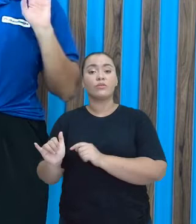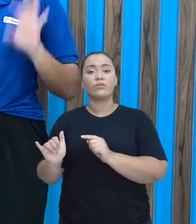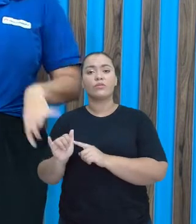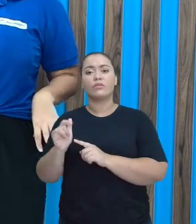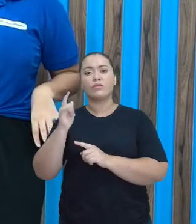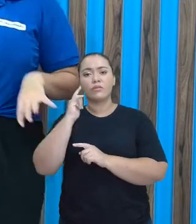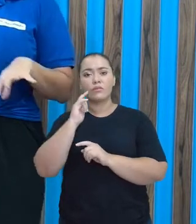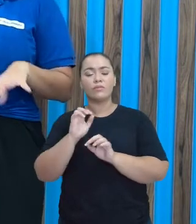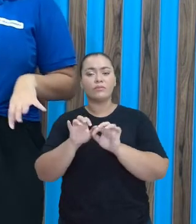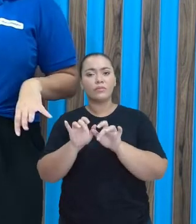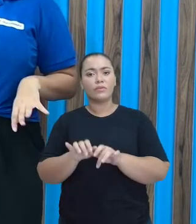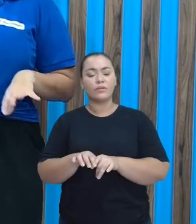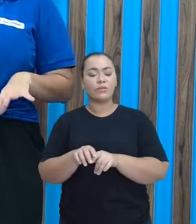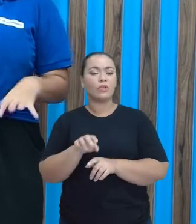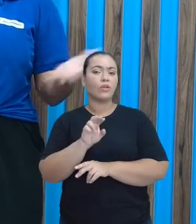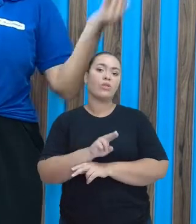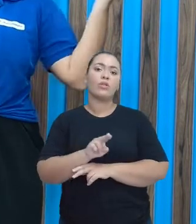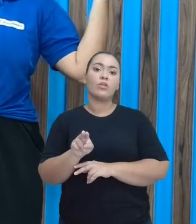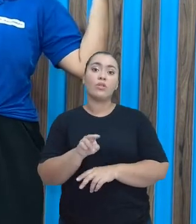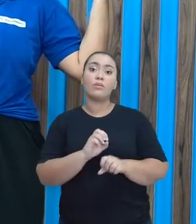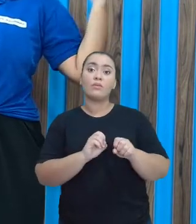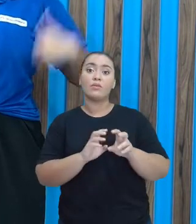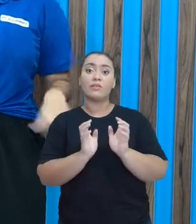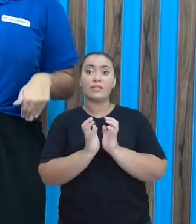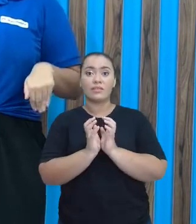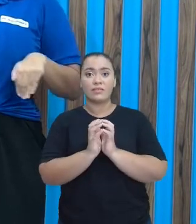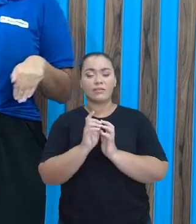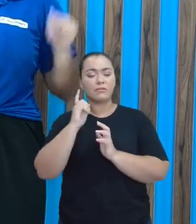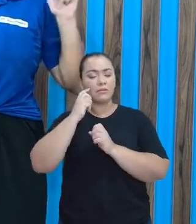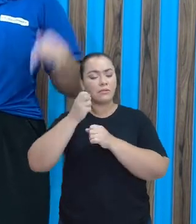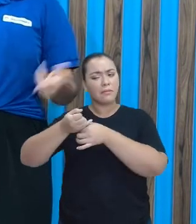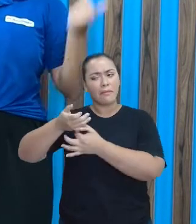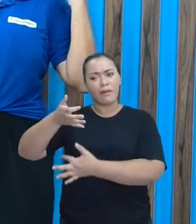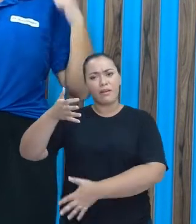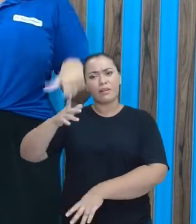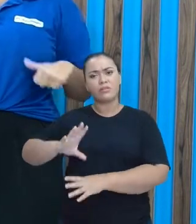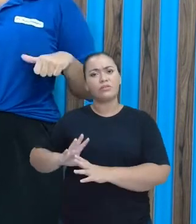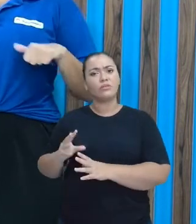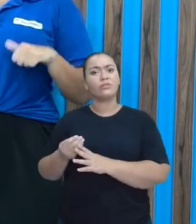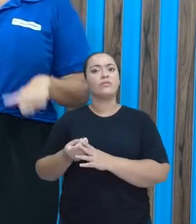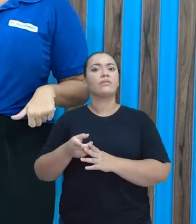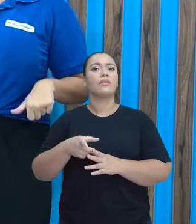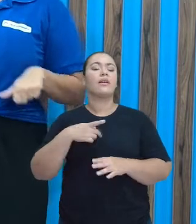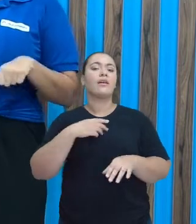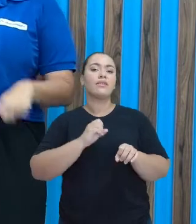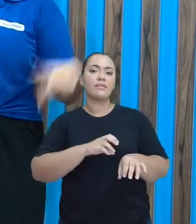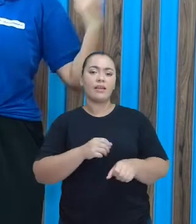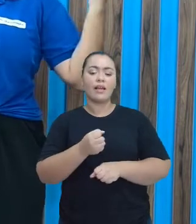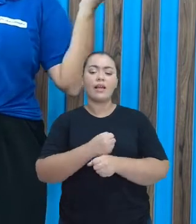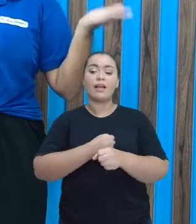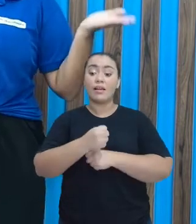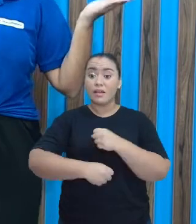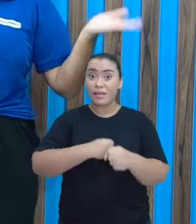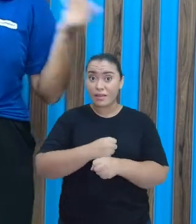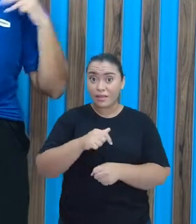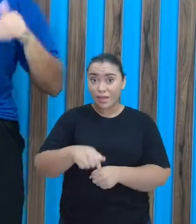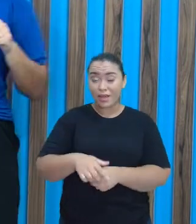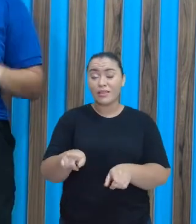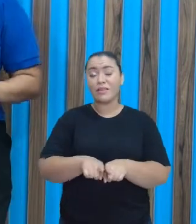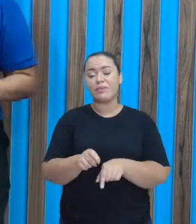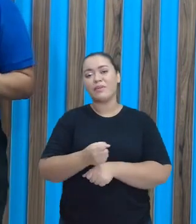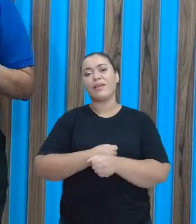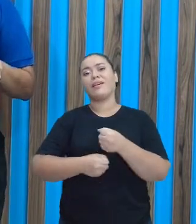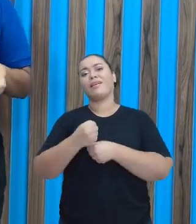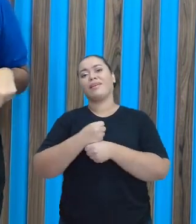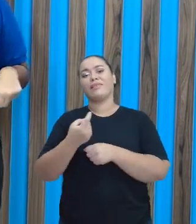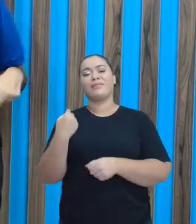digitar Educa Recife e ver todas as aulas desse ano e do ano passado. E além dessas